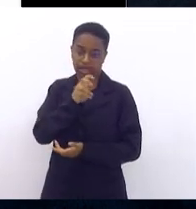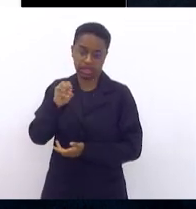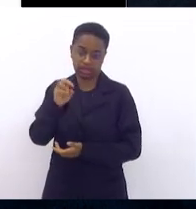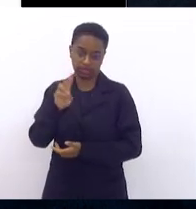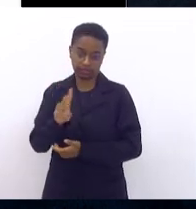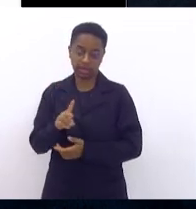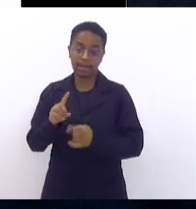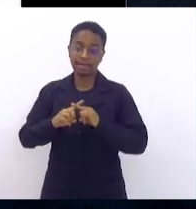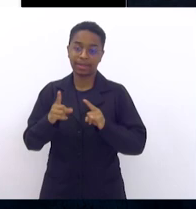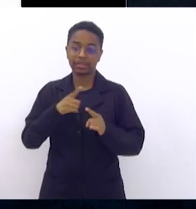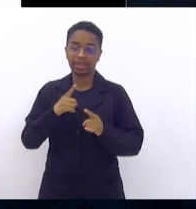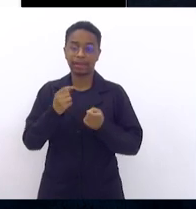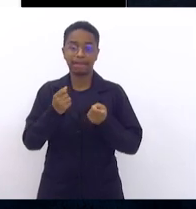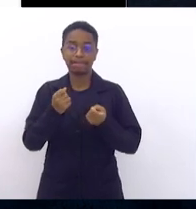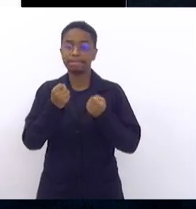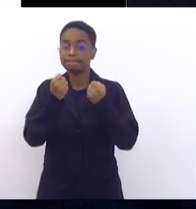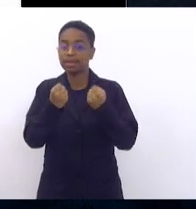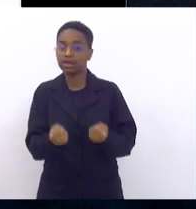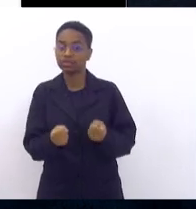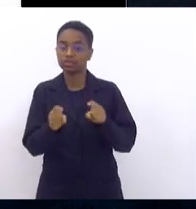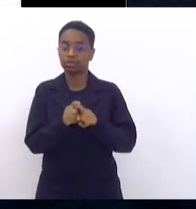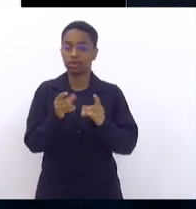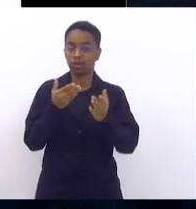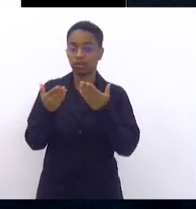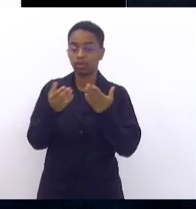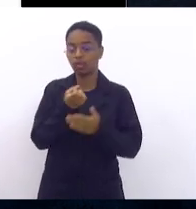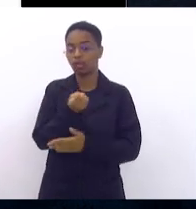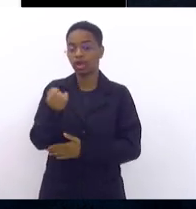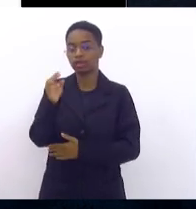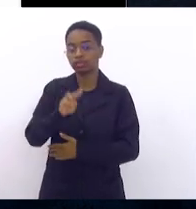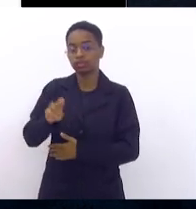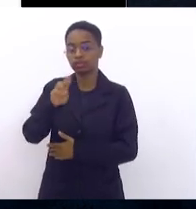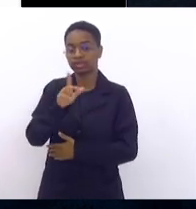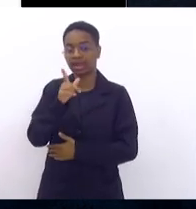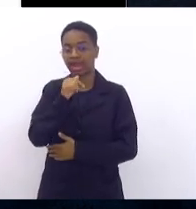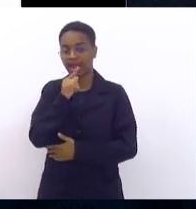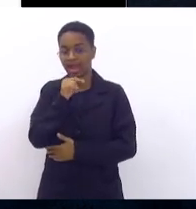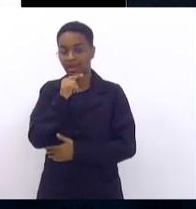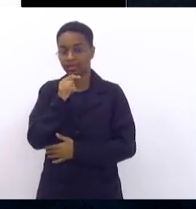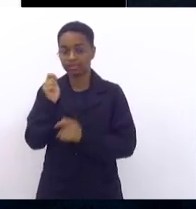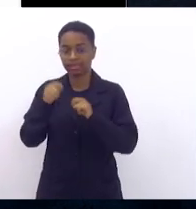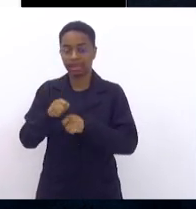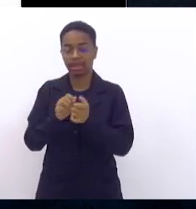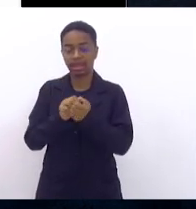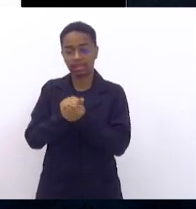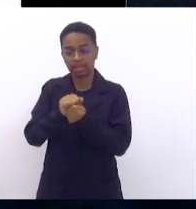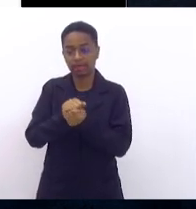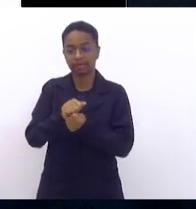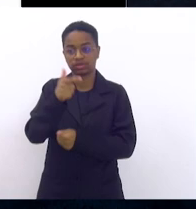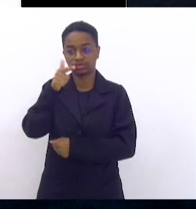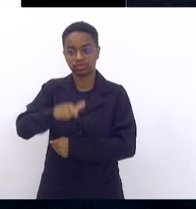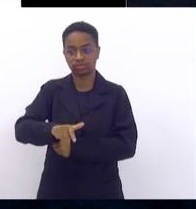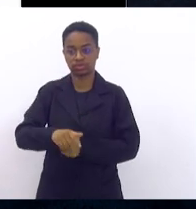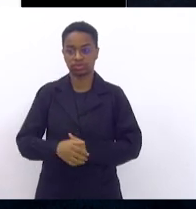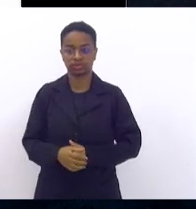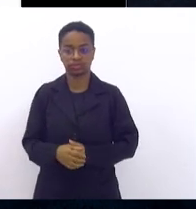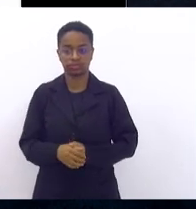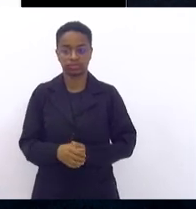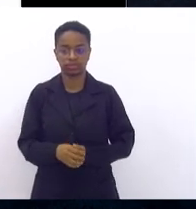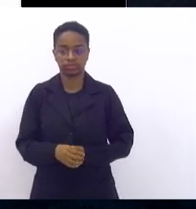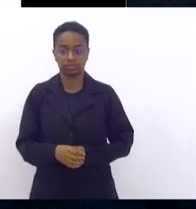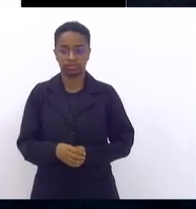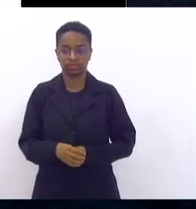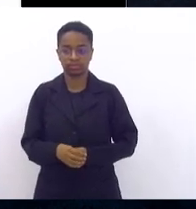questão do Peso versus o quanto você utiliza de água para lavar novamente este este